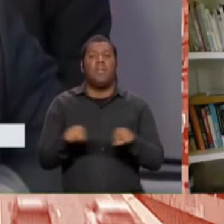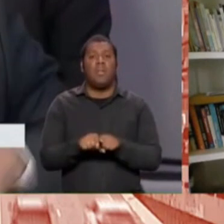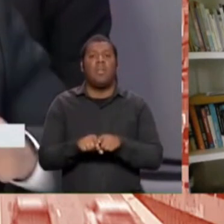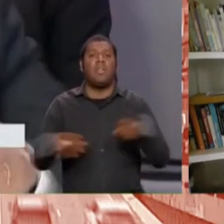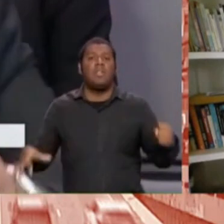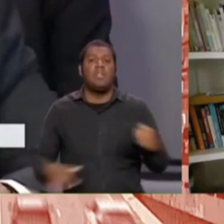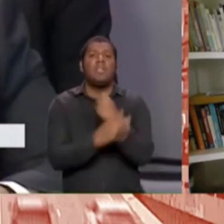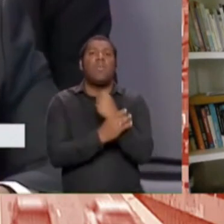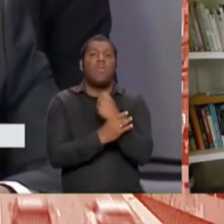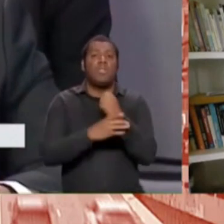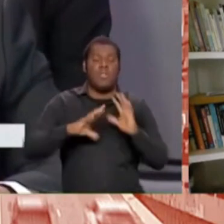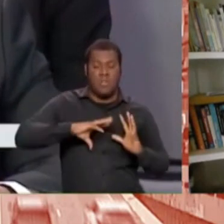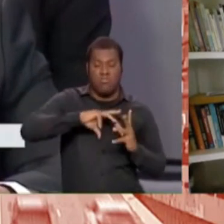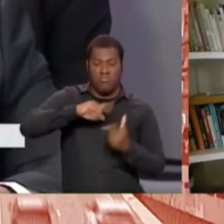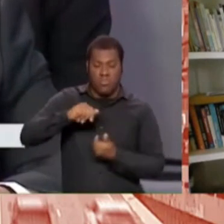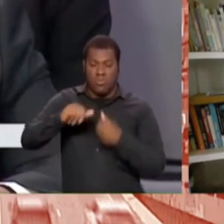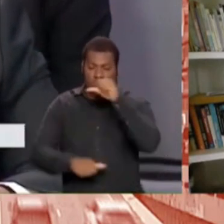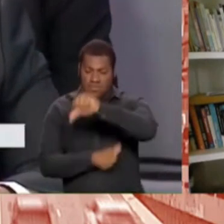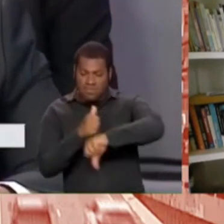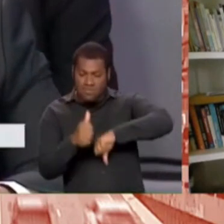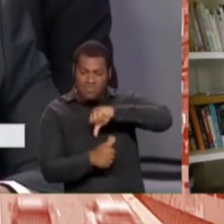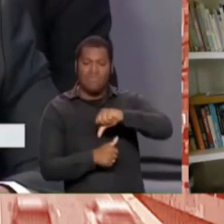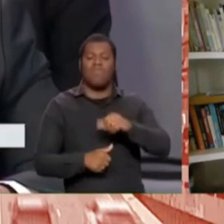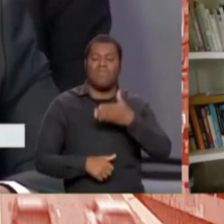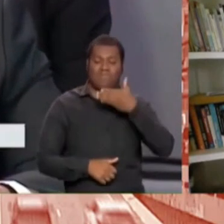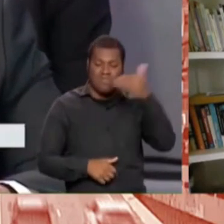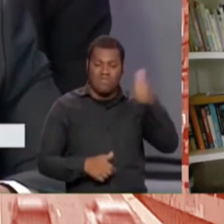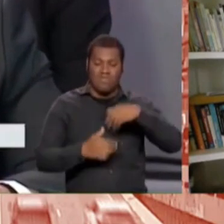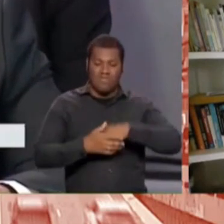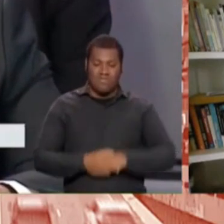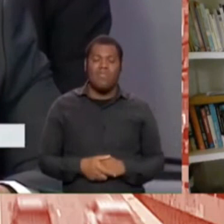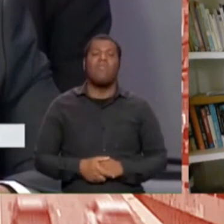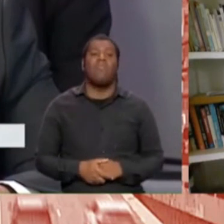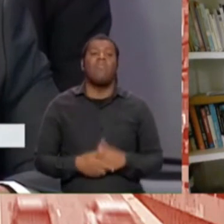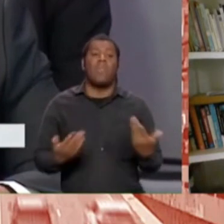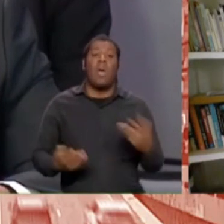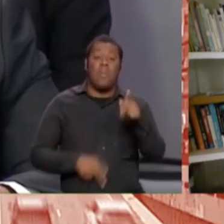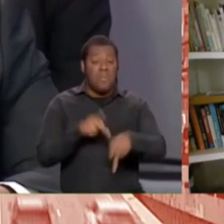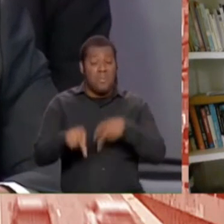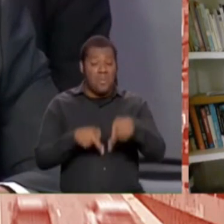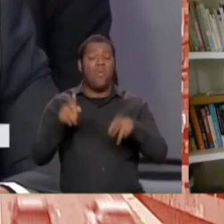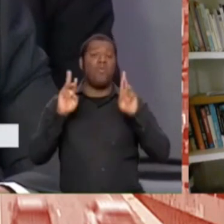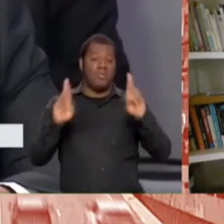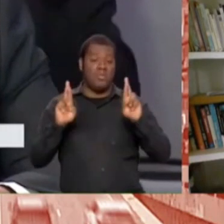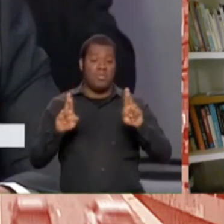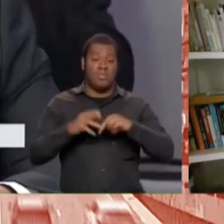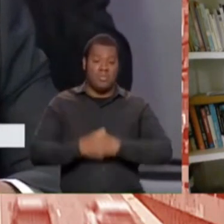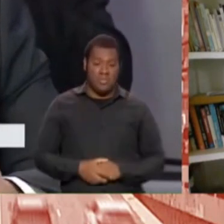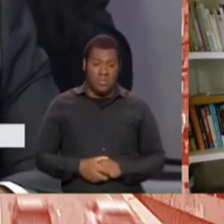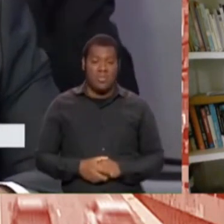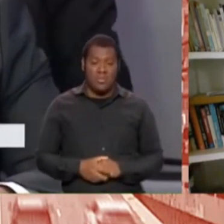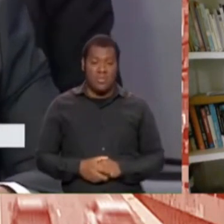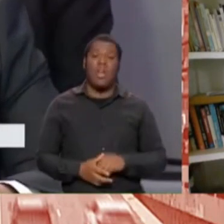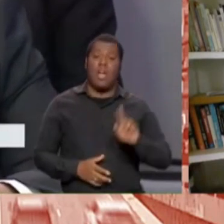como bloco desses países do Sul, no caso, o Brasil à frente na América do Sul, pelo peso que ele tem. Veja